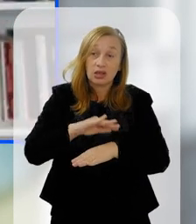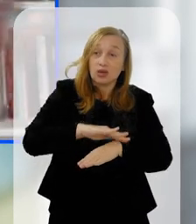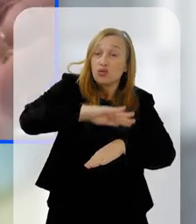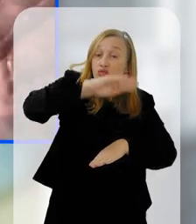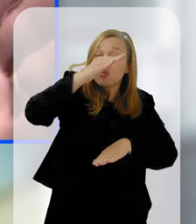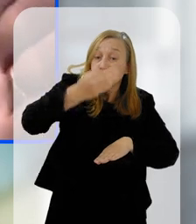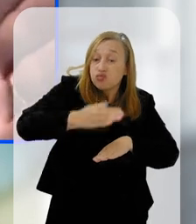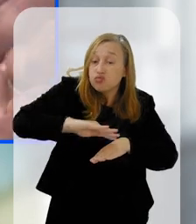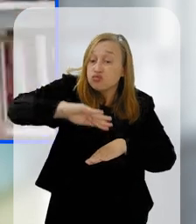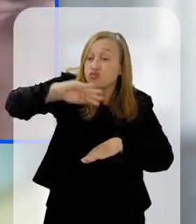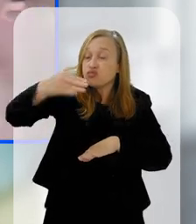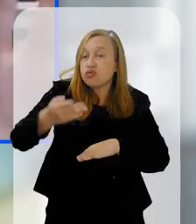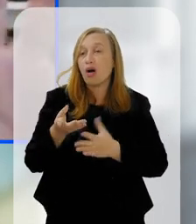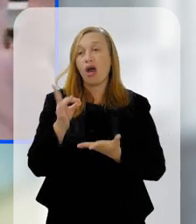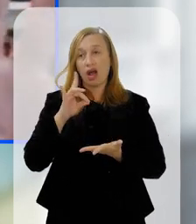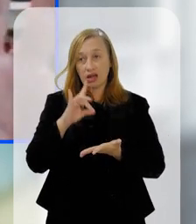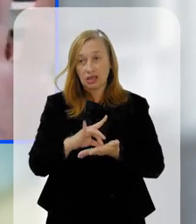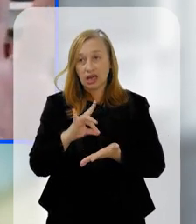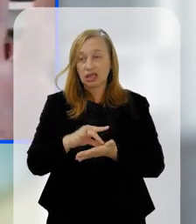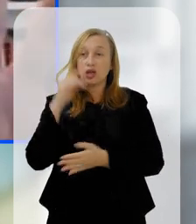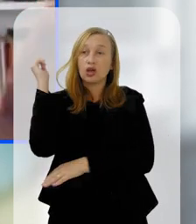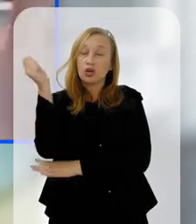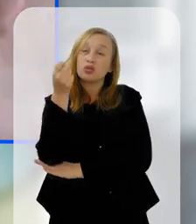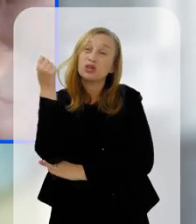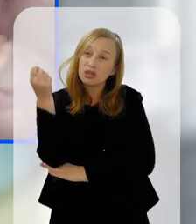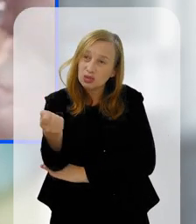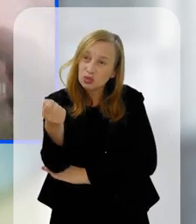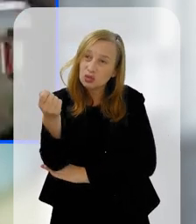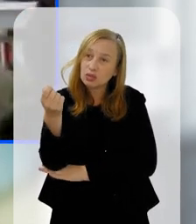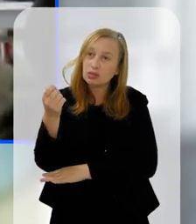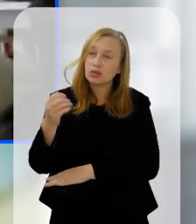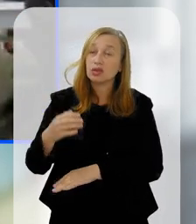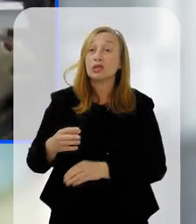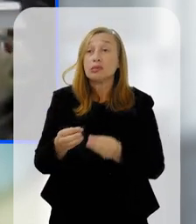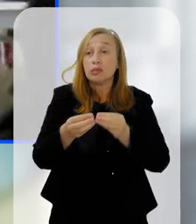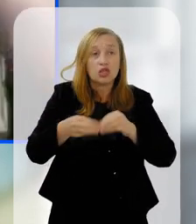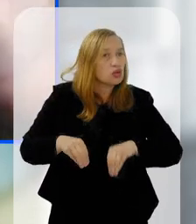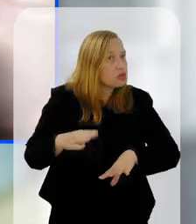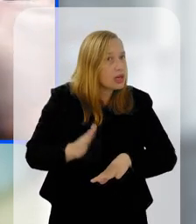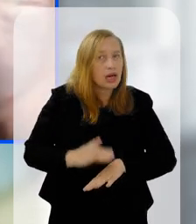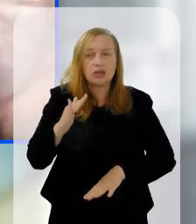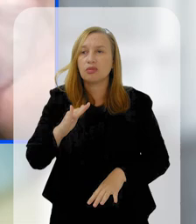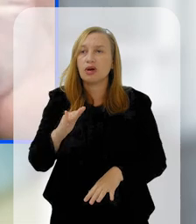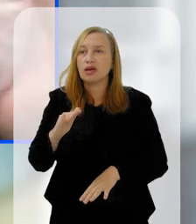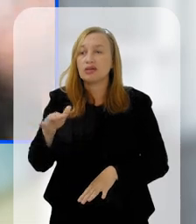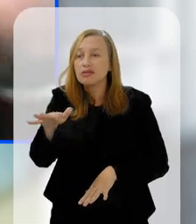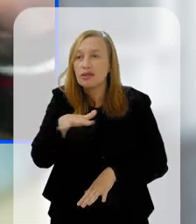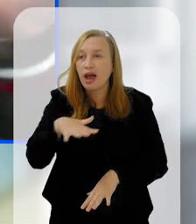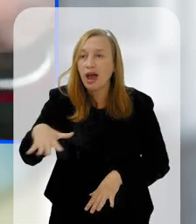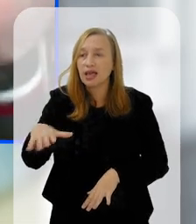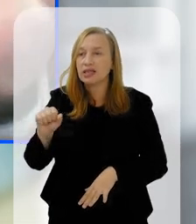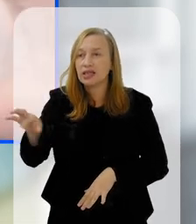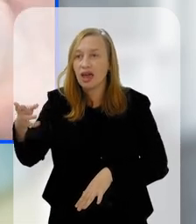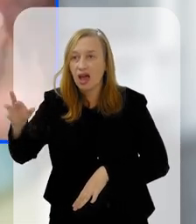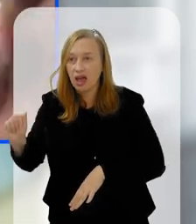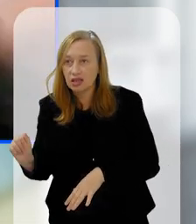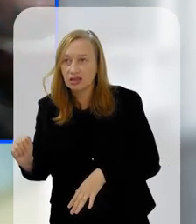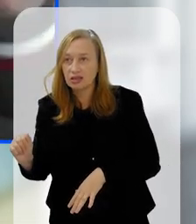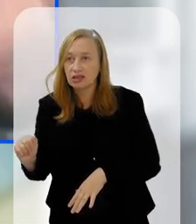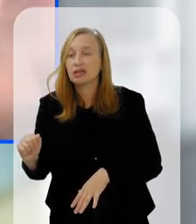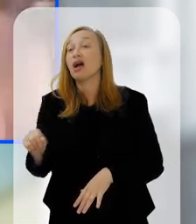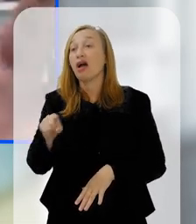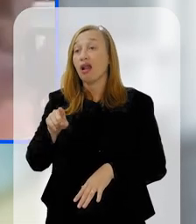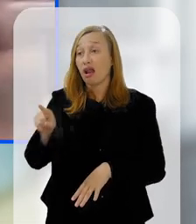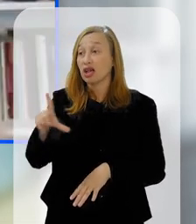encaixados da serra. Porque esta é uma realidade, assim, nosso Rio Grande do Sul, ele foi mais duramente atingido na região serrana, que